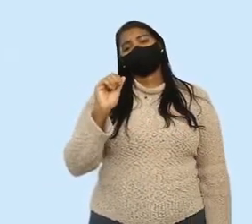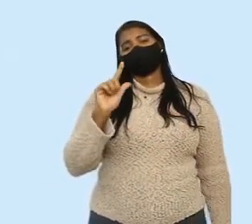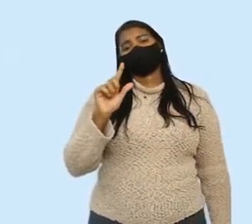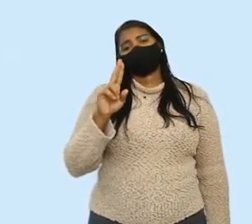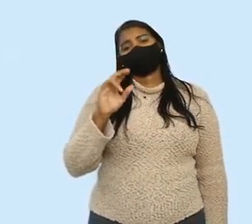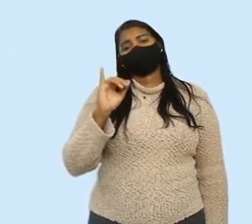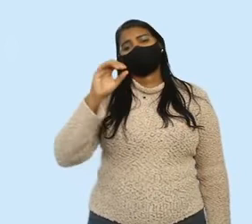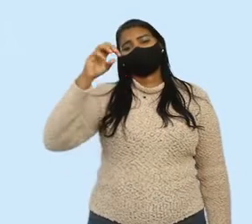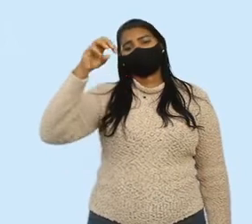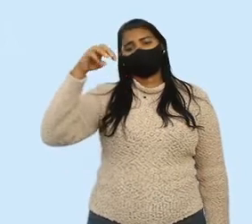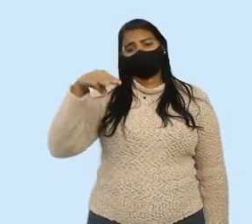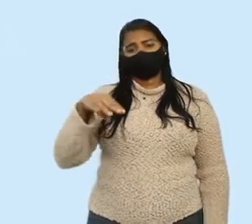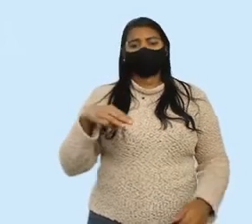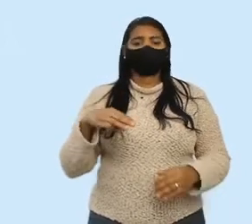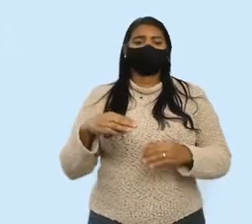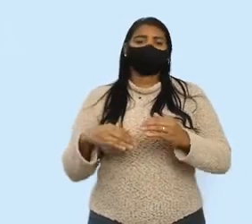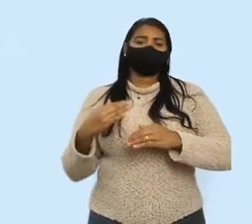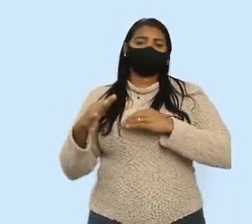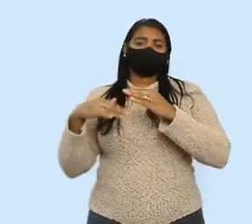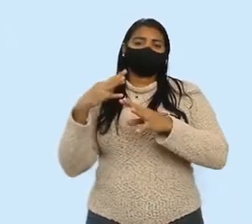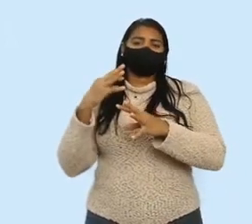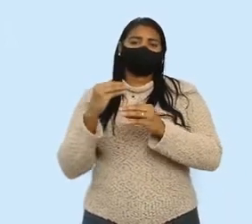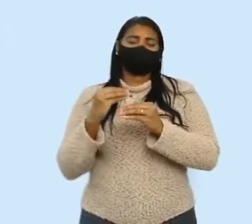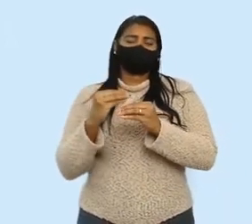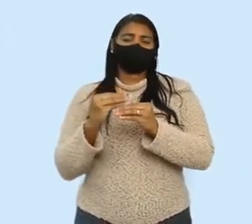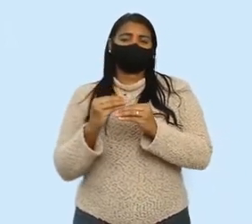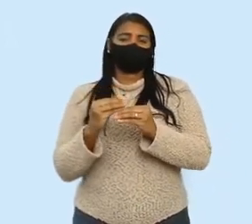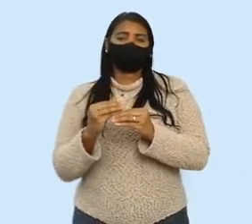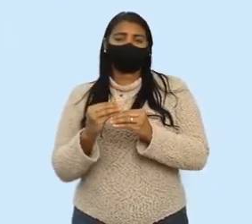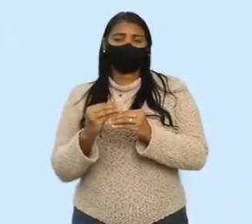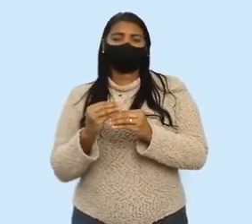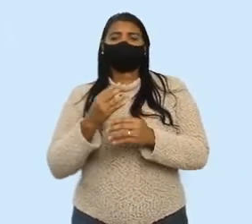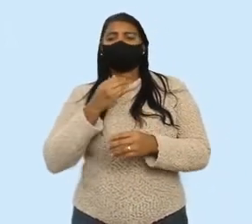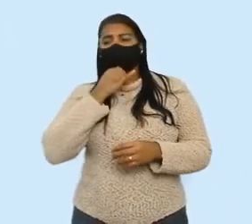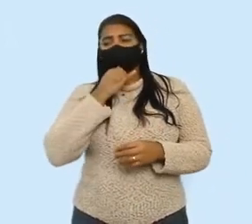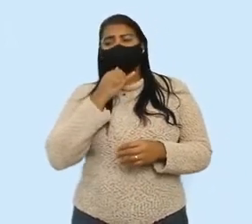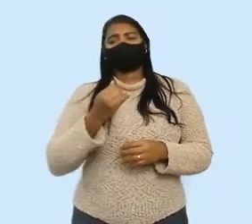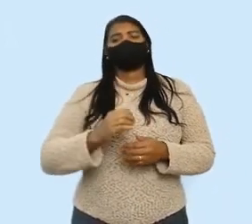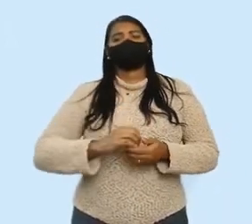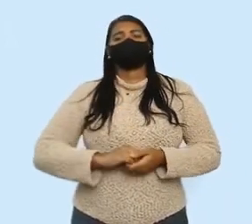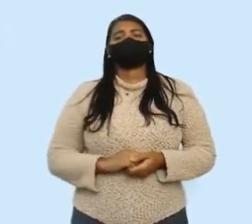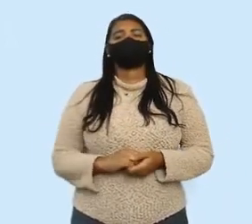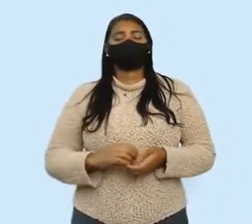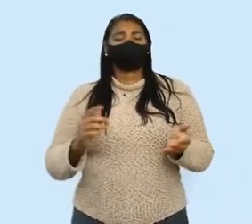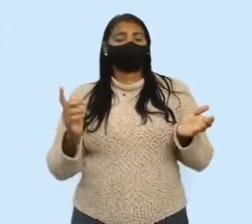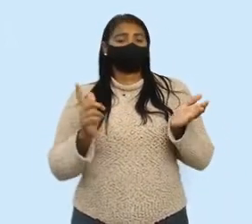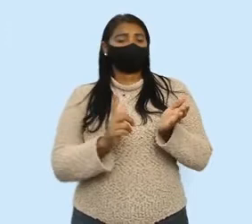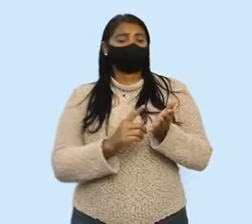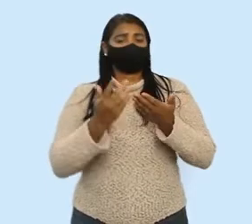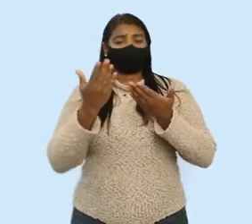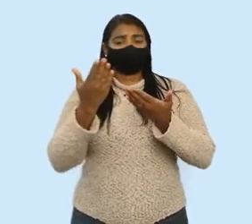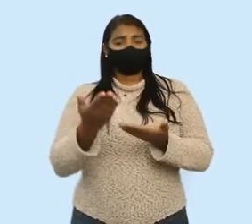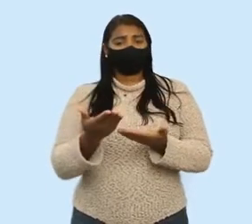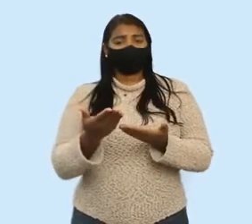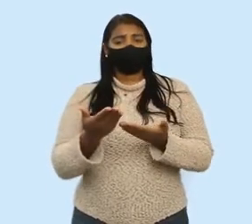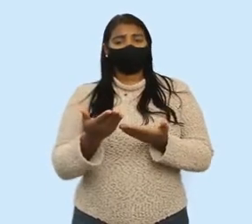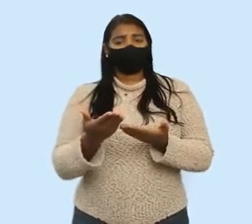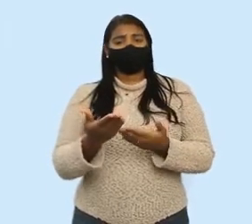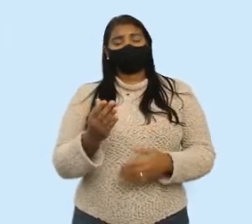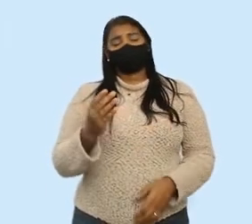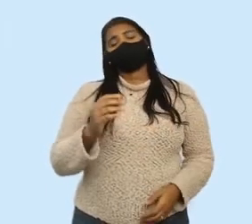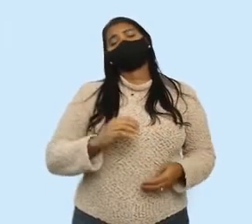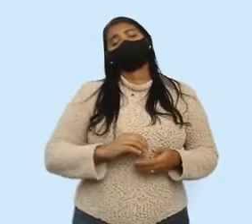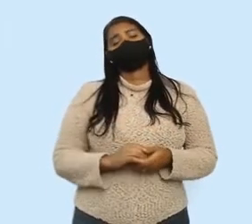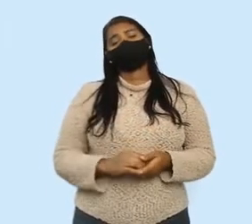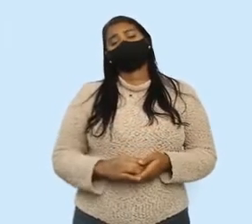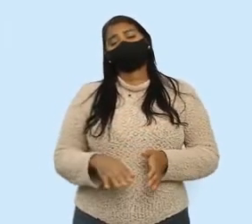que o seu progresso material vai ser uma marca de que você é um predestinado